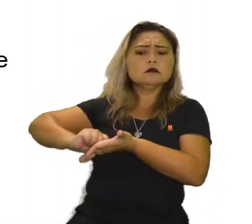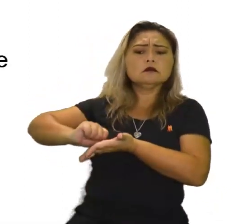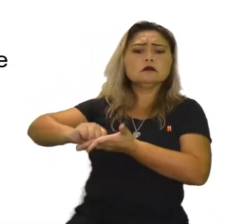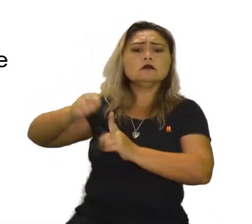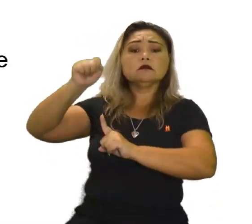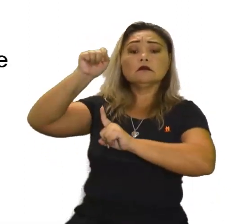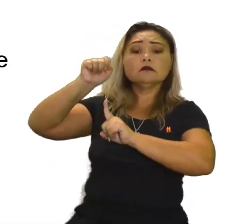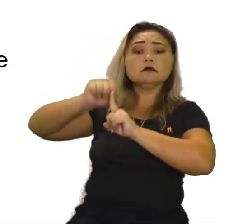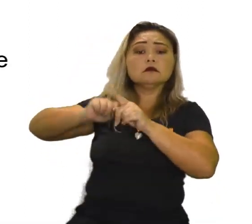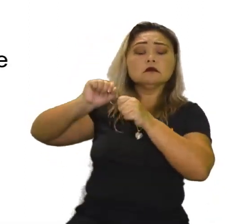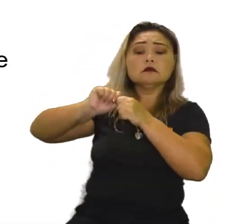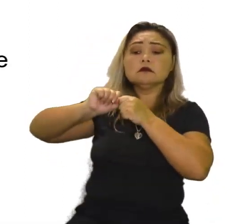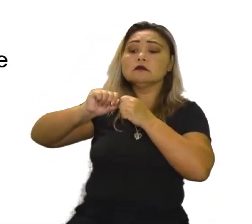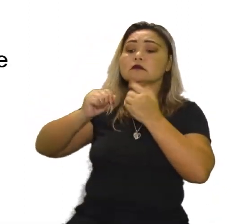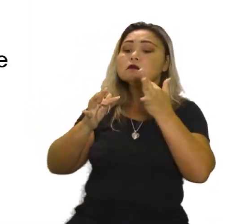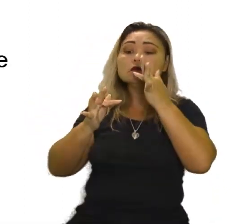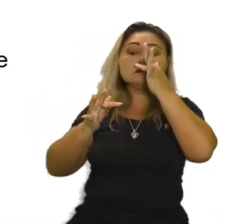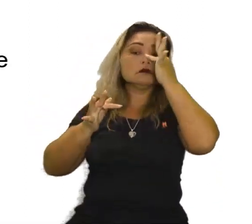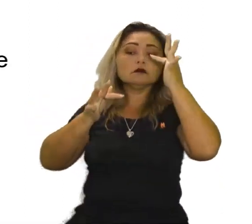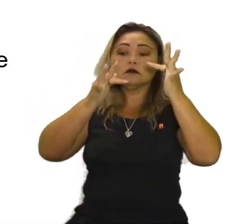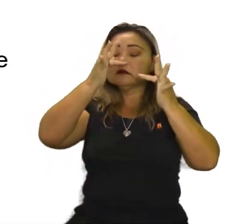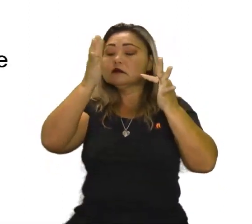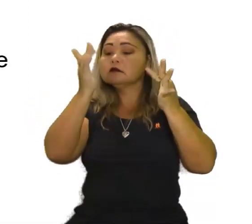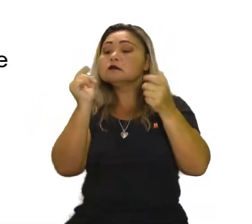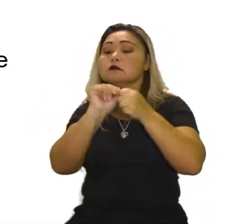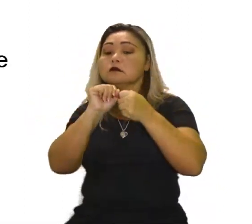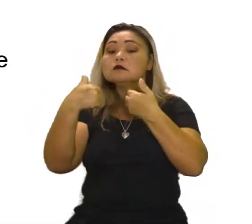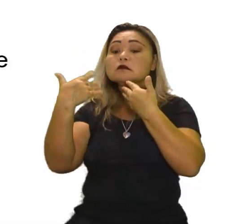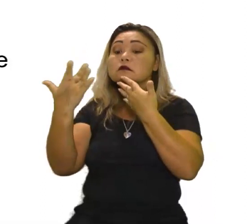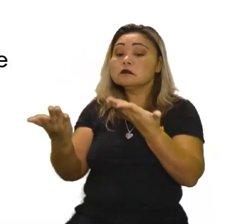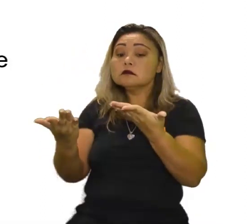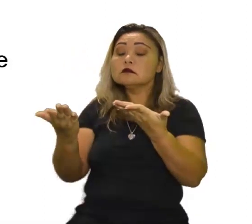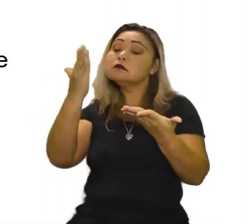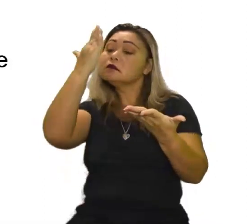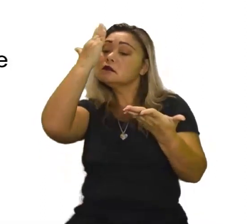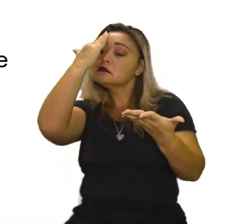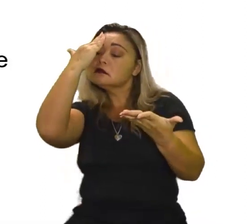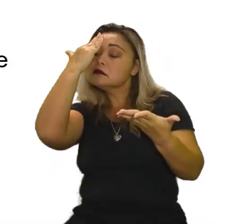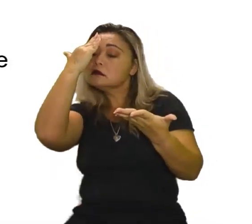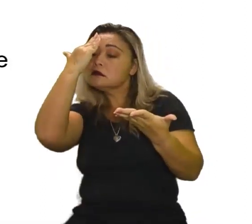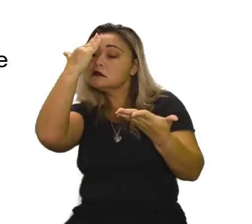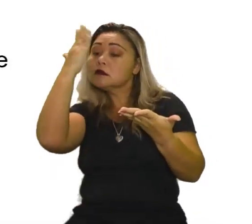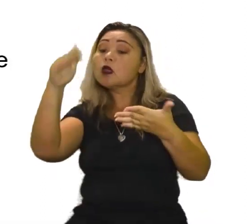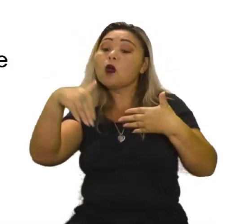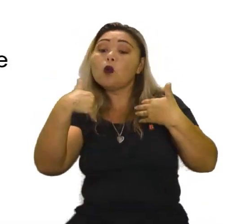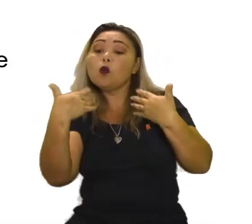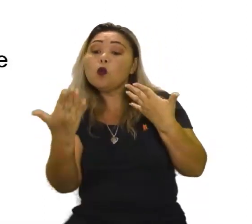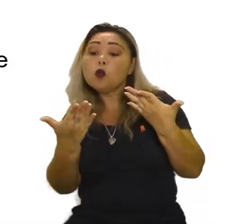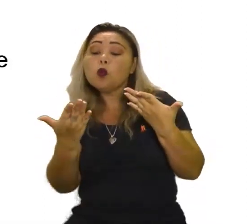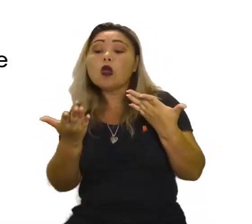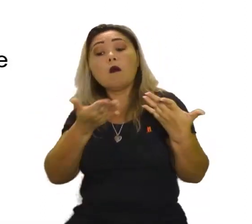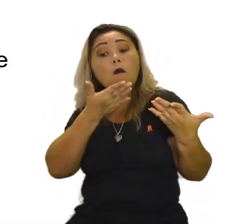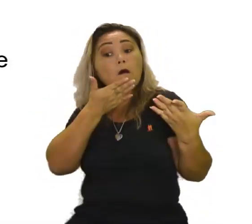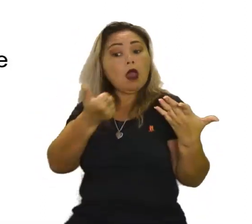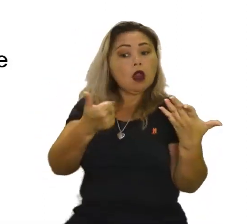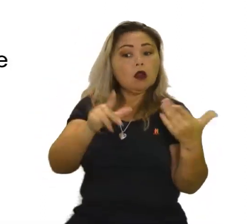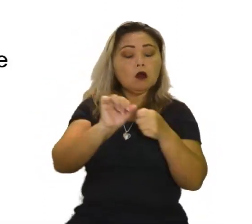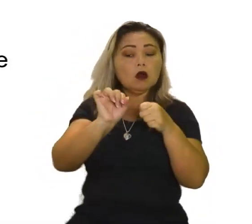a ocorrência da florada. Dessa forma, você vai saber em que época está mais propensa